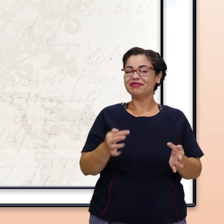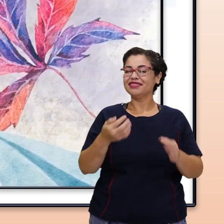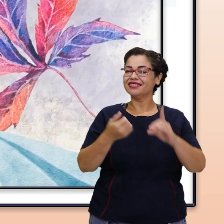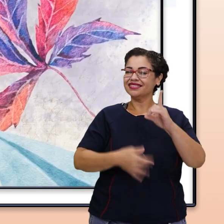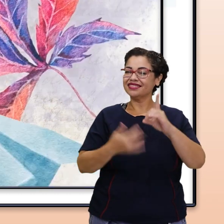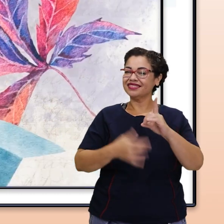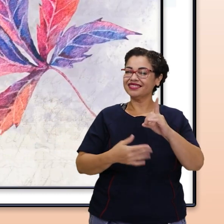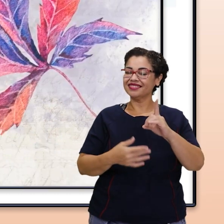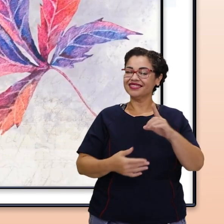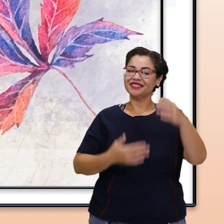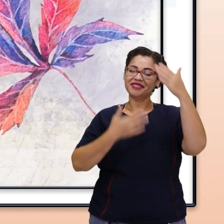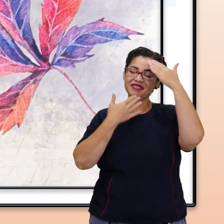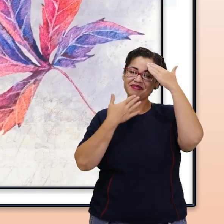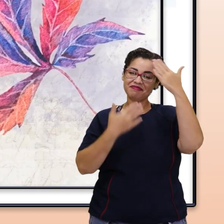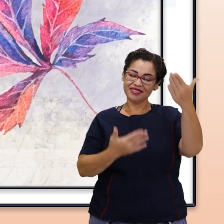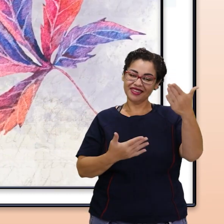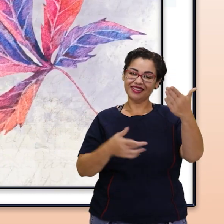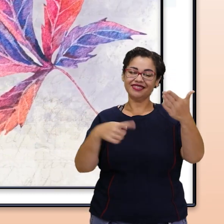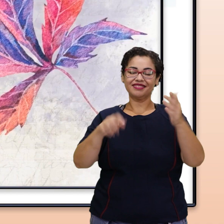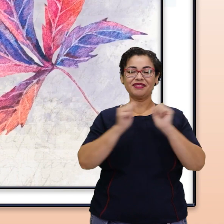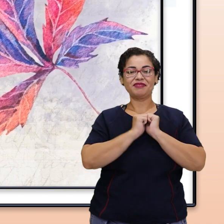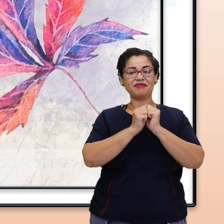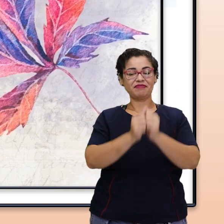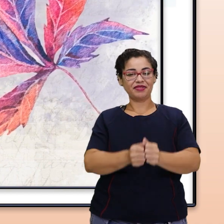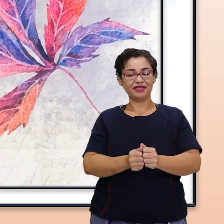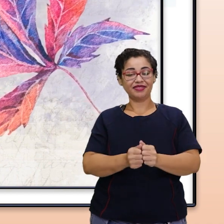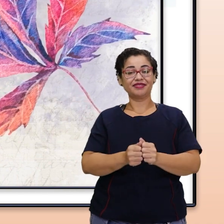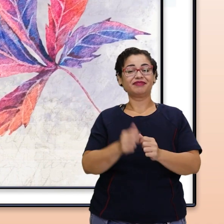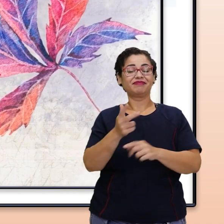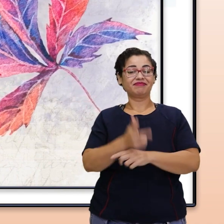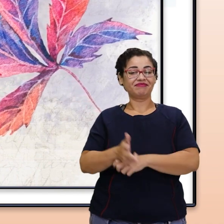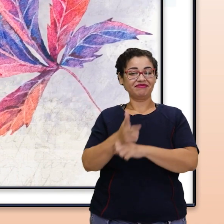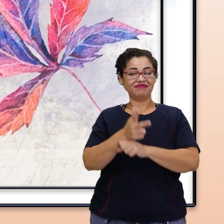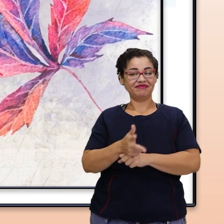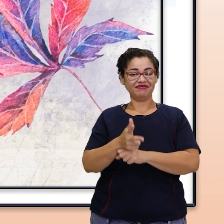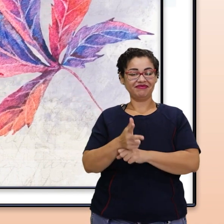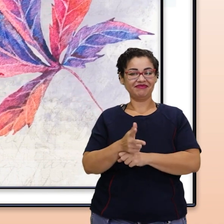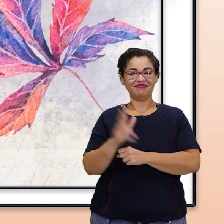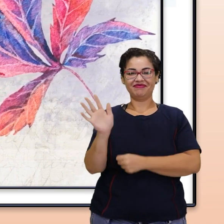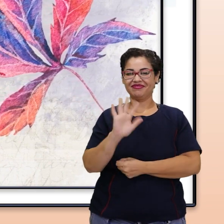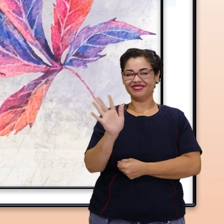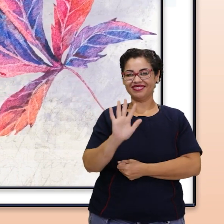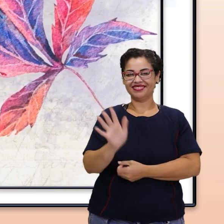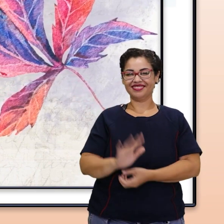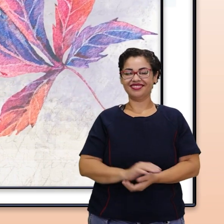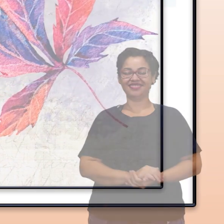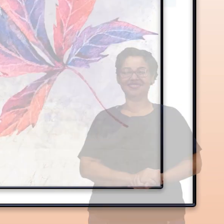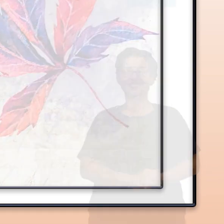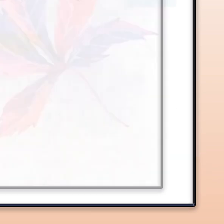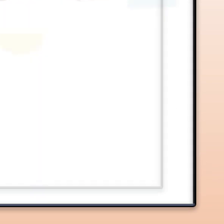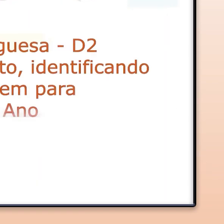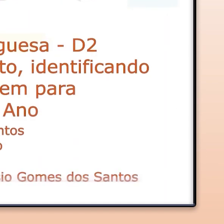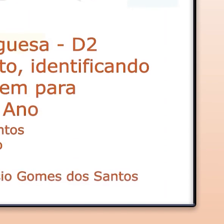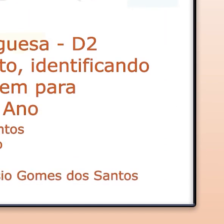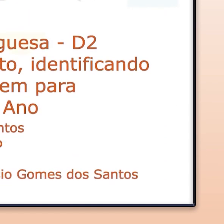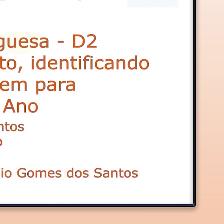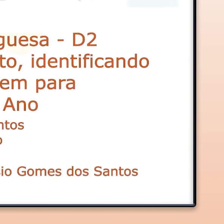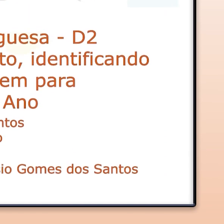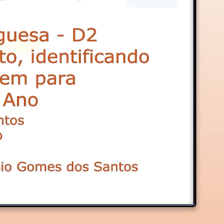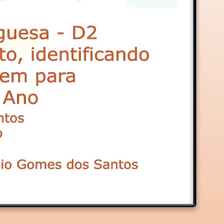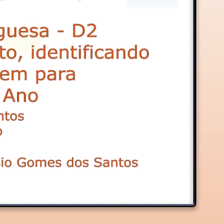descritor? Obrigado por sua companhia nesse vídeo e até mais.